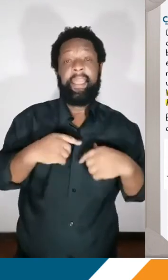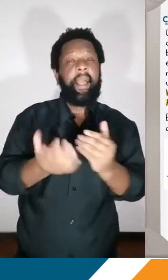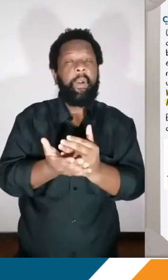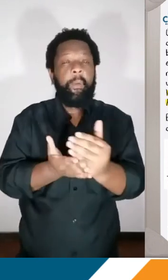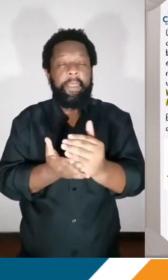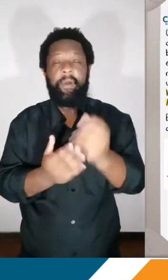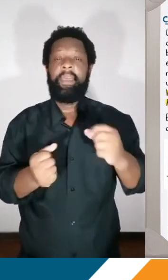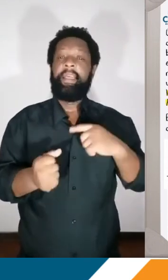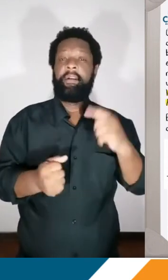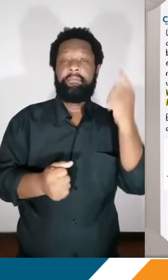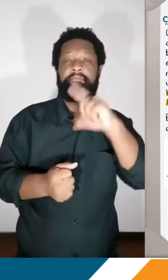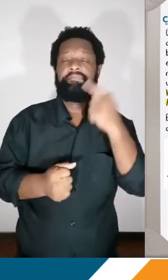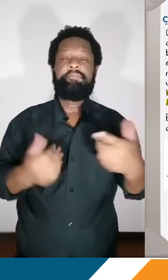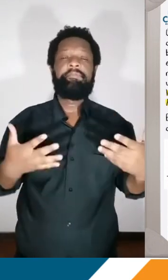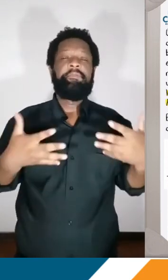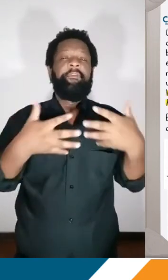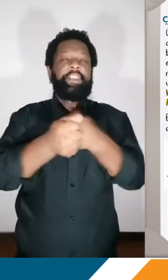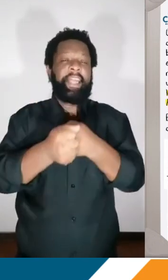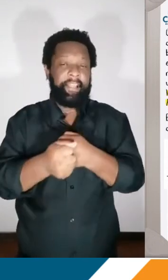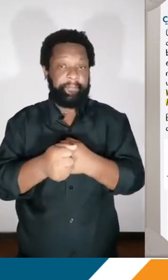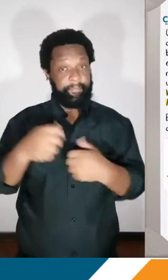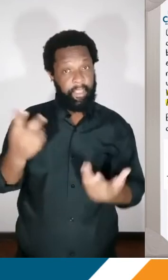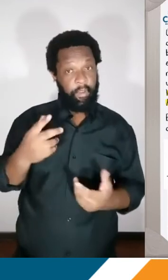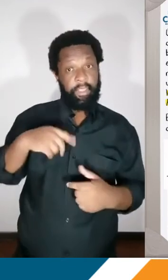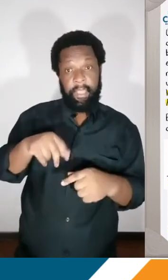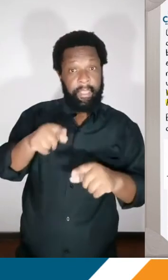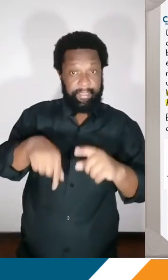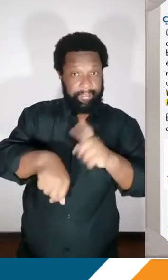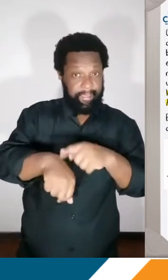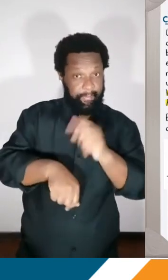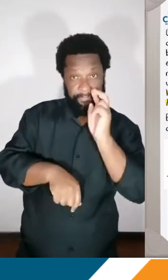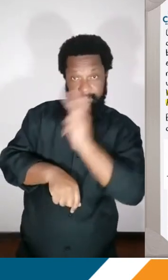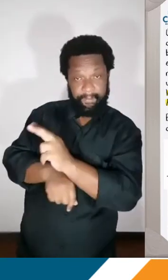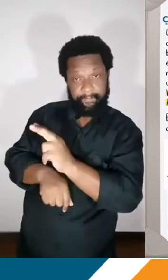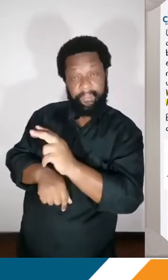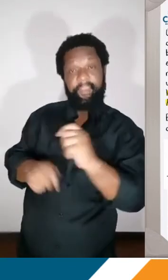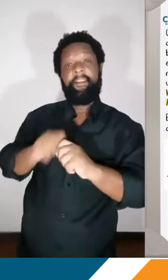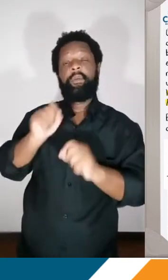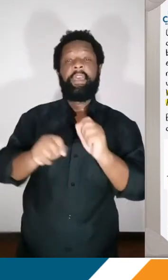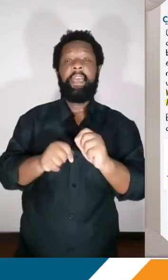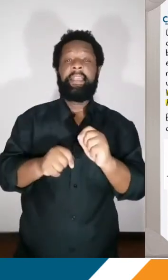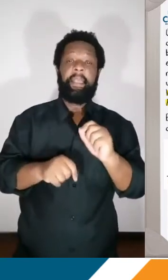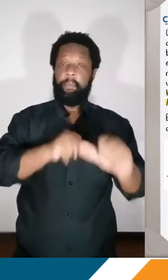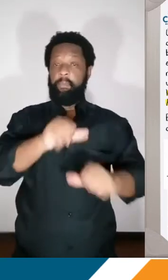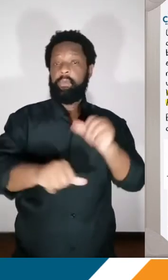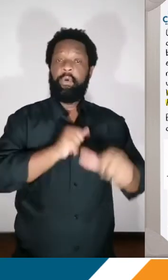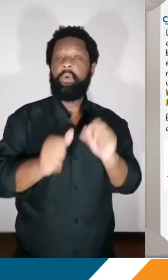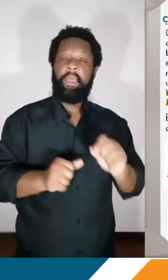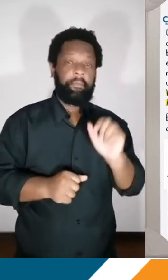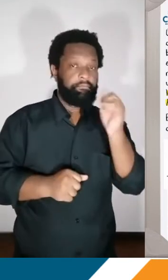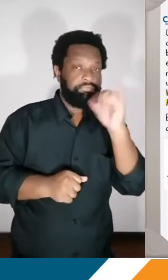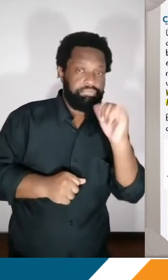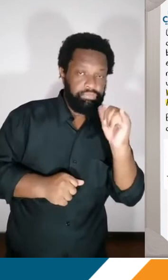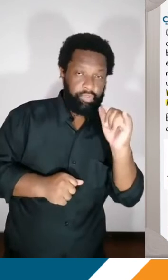vai começar a adquirir velocidade. Então, nesse momento aqui, ele vai estar fazendo uma troca aí